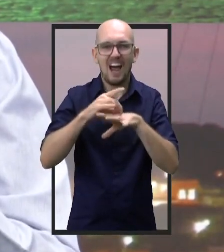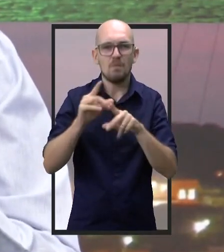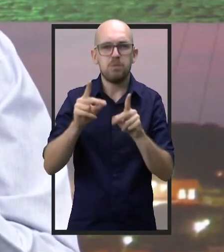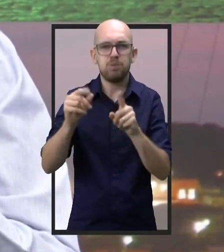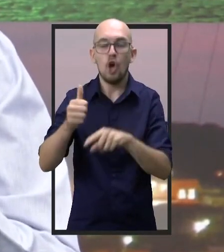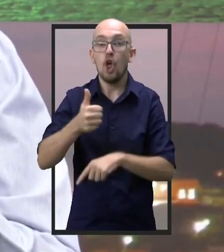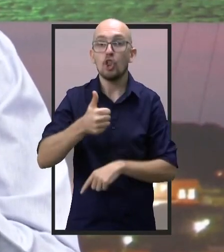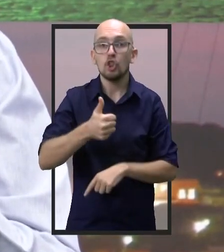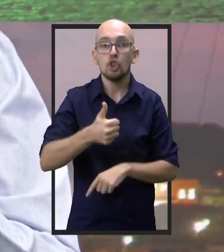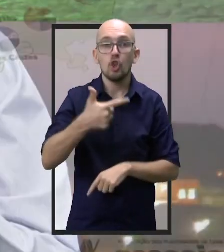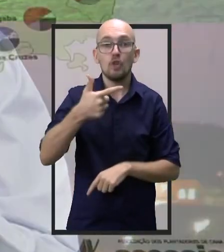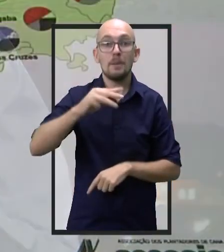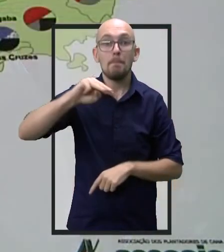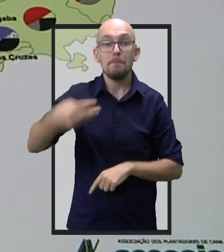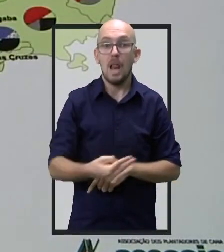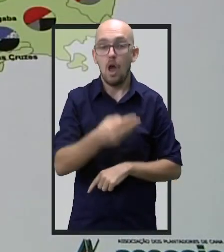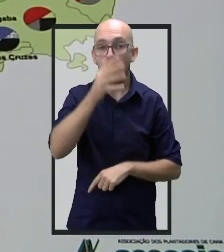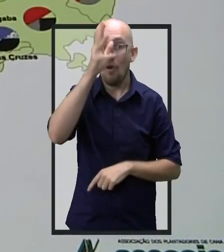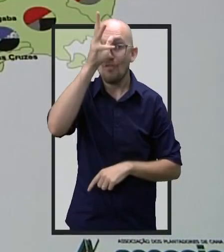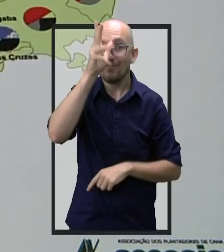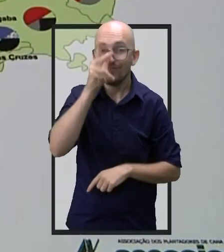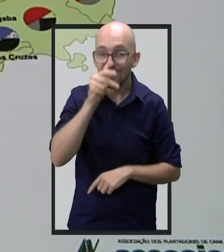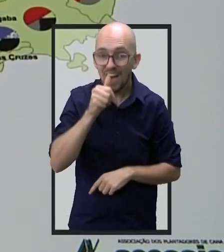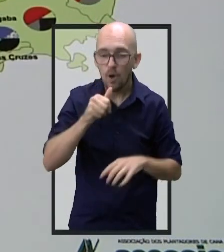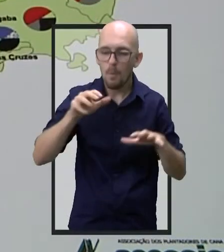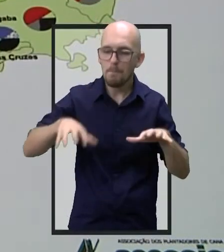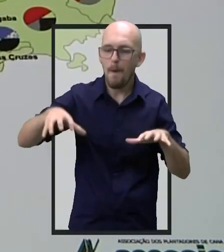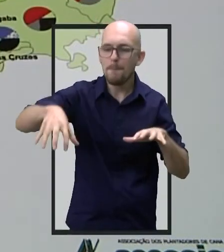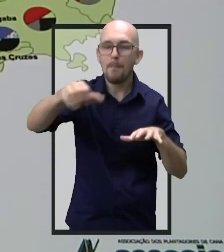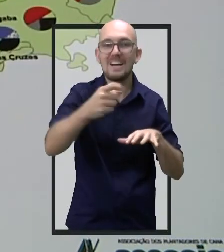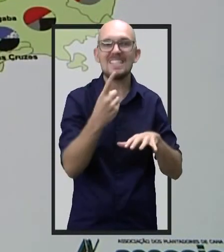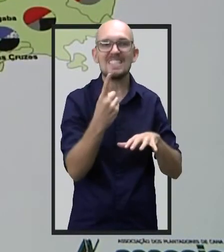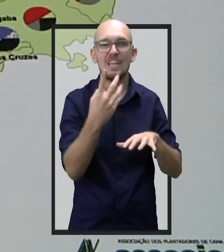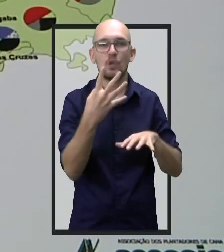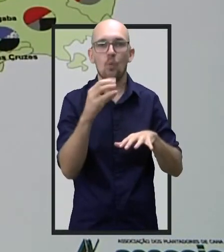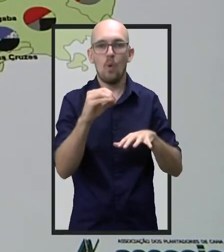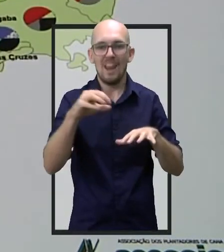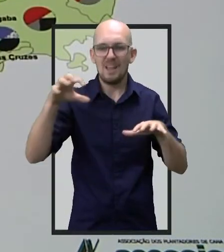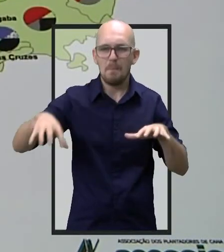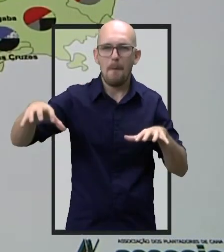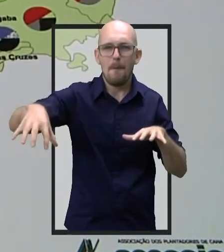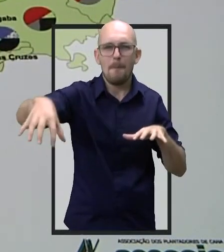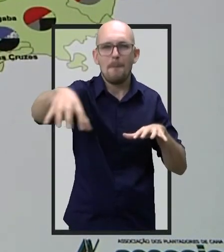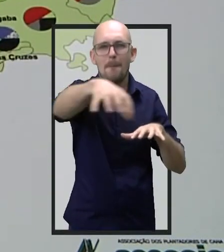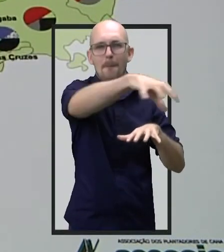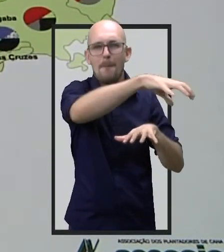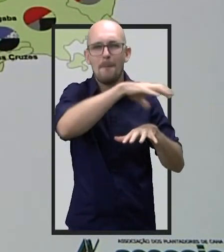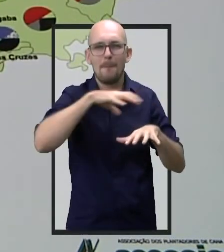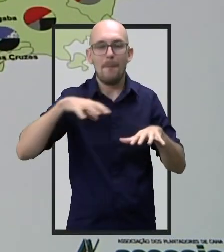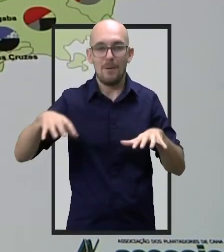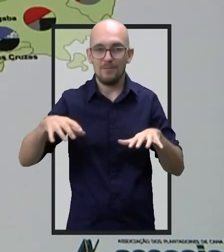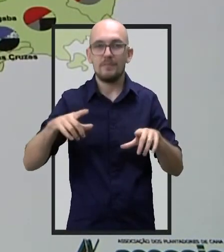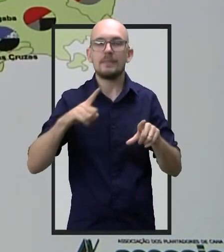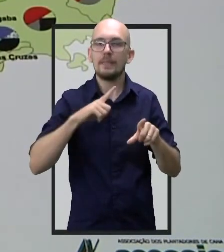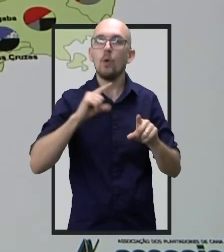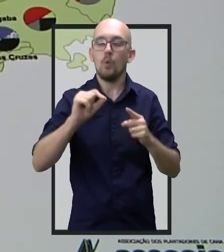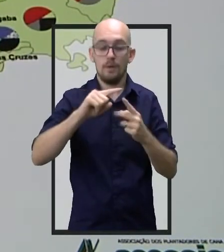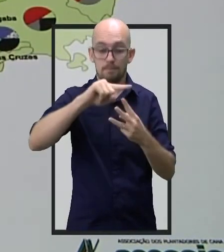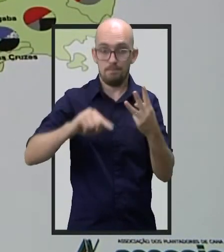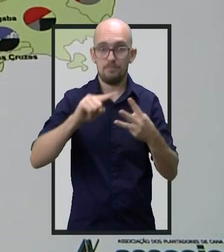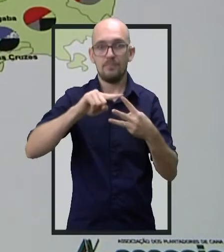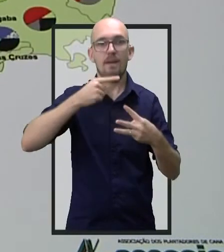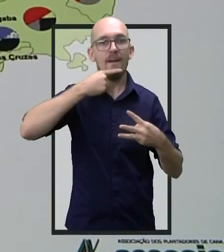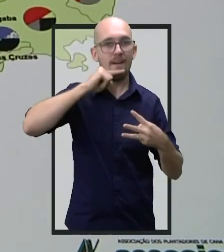12 milhões de aves alojadas em 140 barracões que estão distribuídos em agricultura familiar. Produz cana, café e